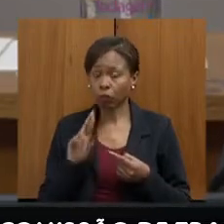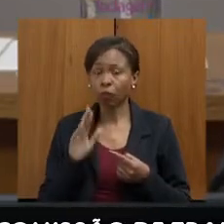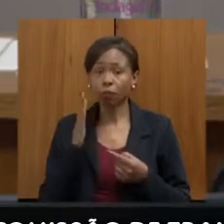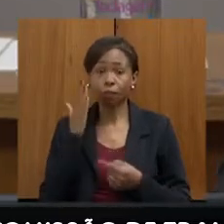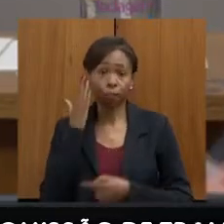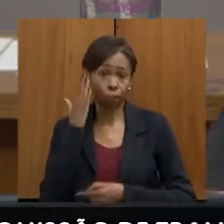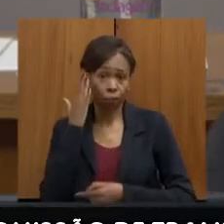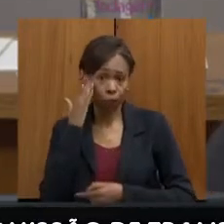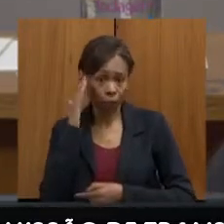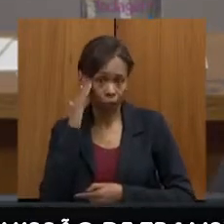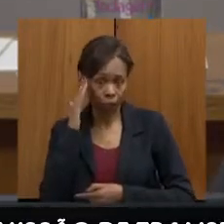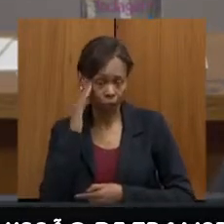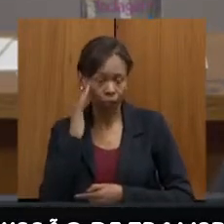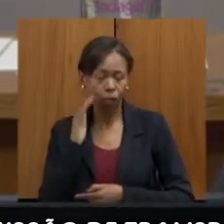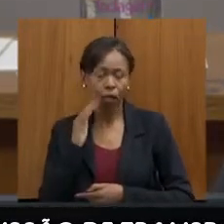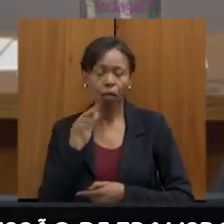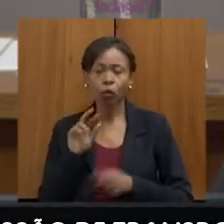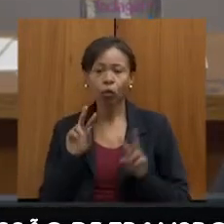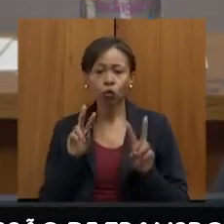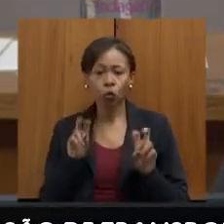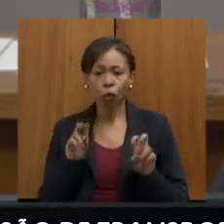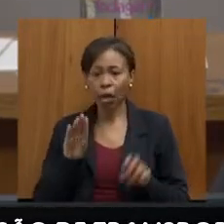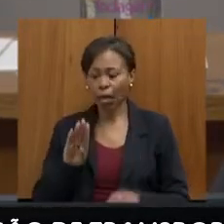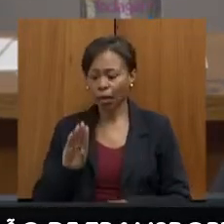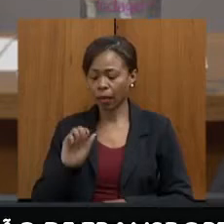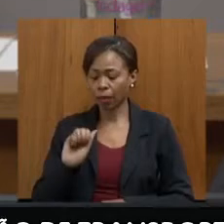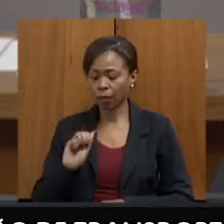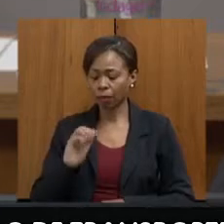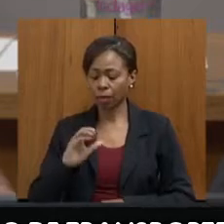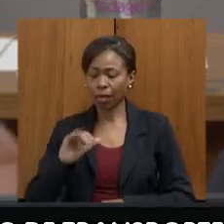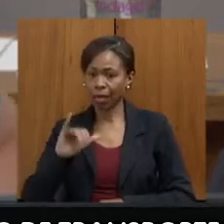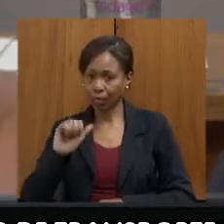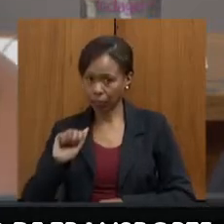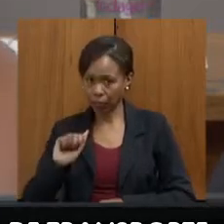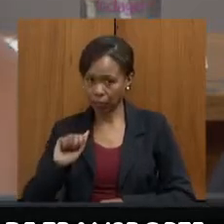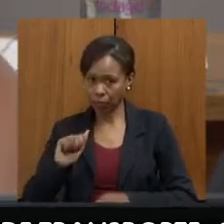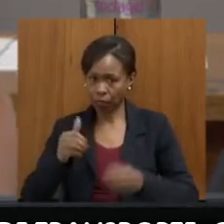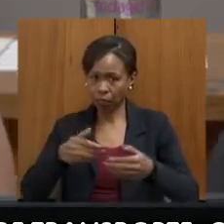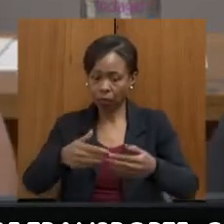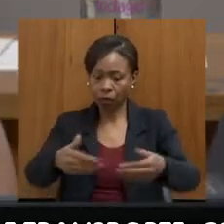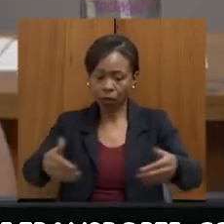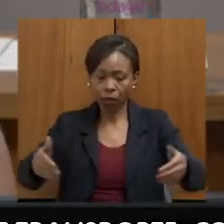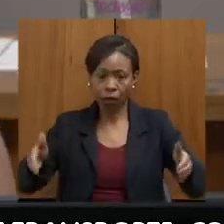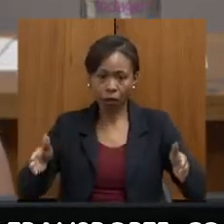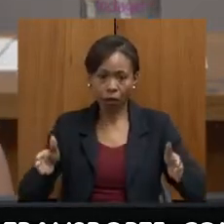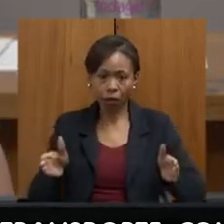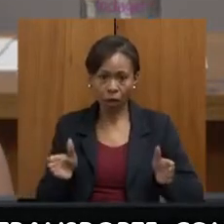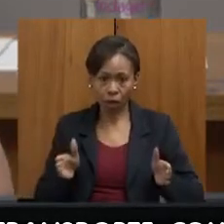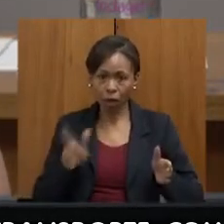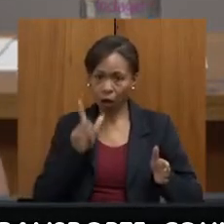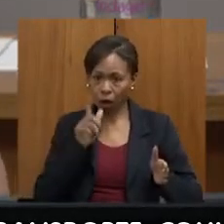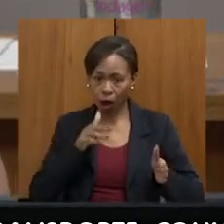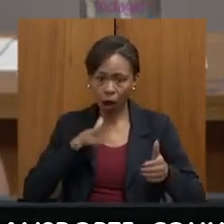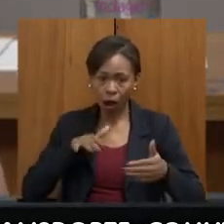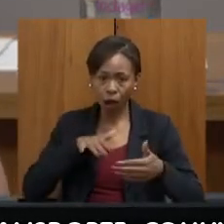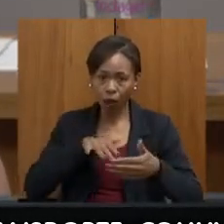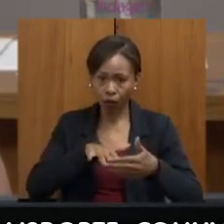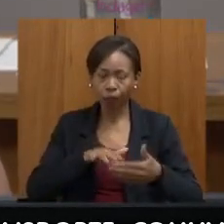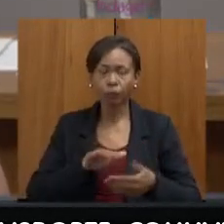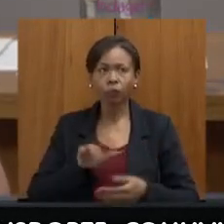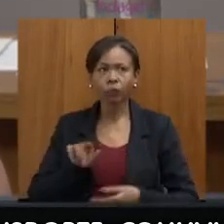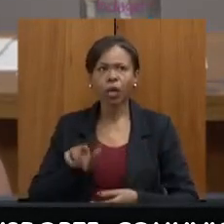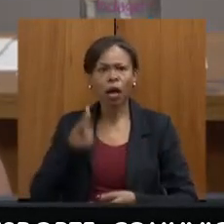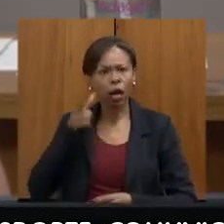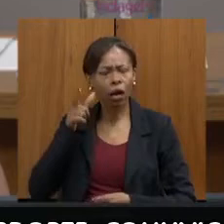entender com relação as bacias né eu tive nada te falar um pouco mais